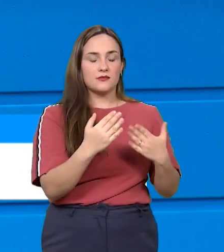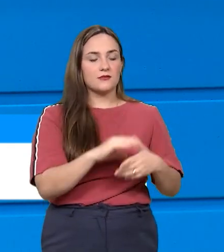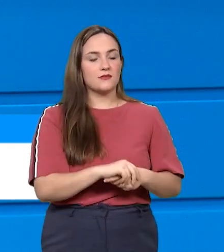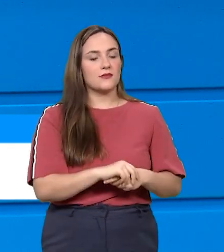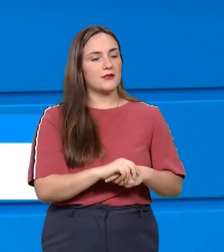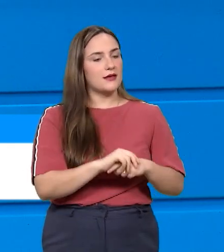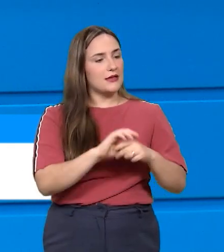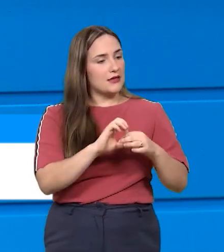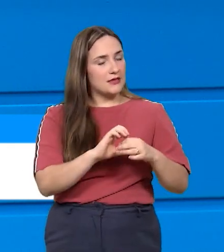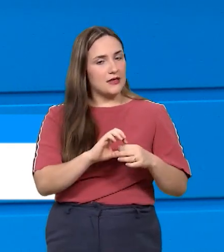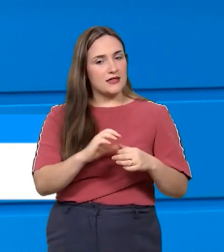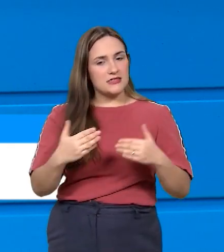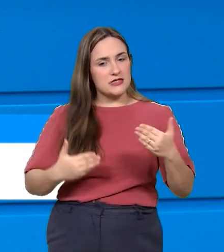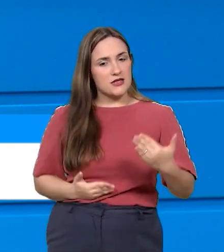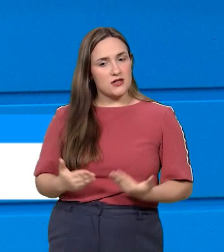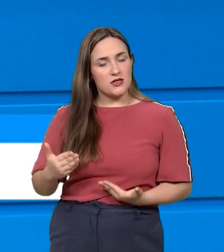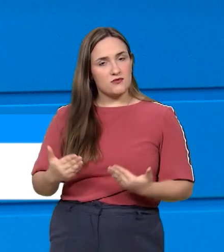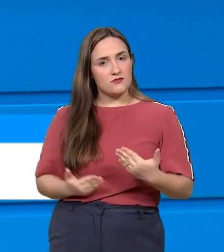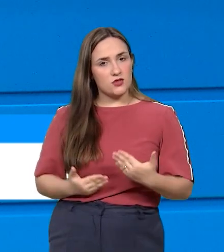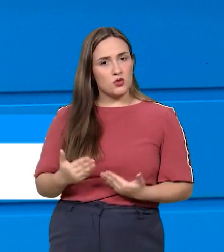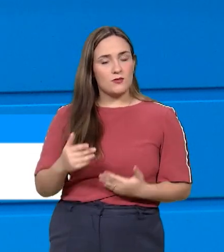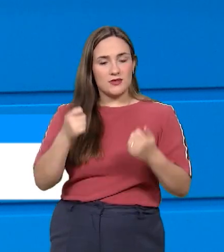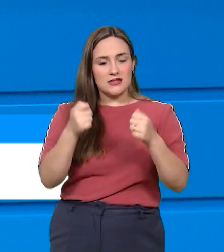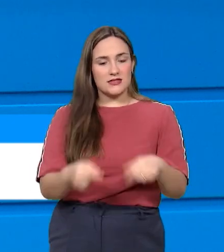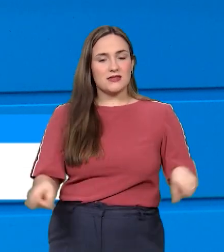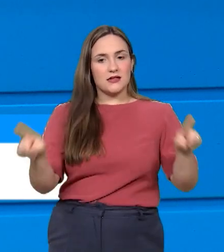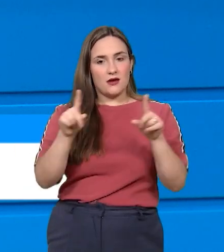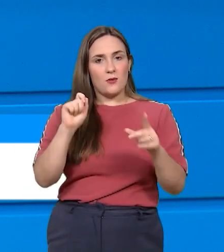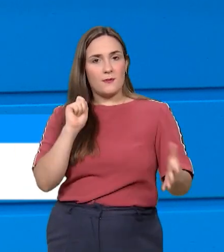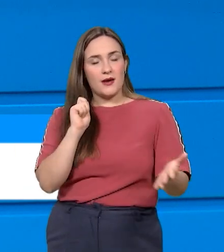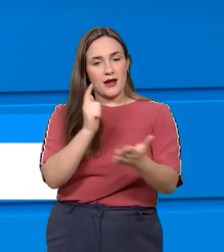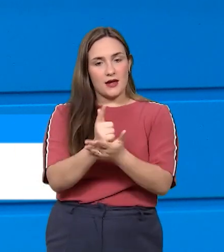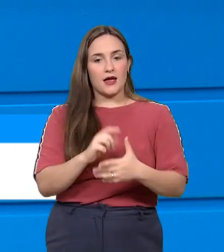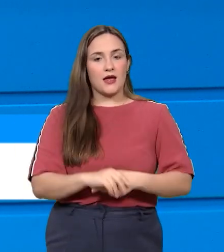isentar os servidores do pagamento